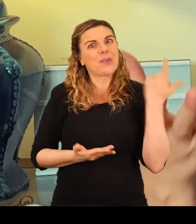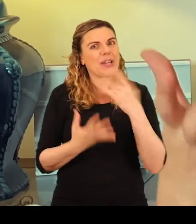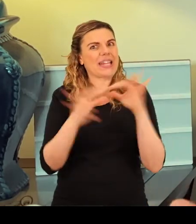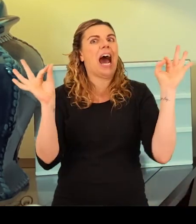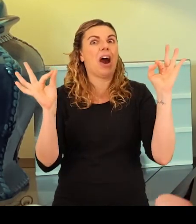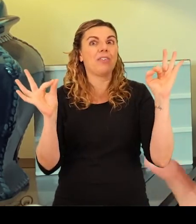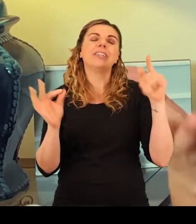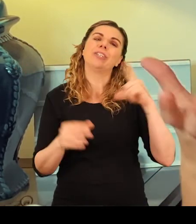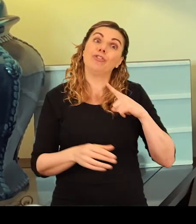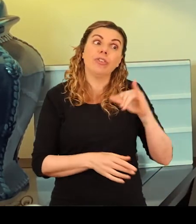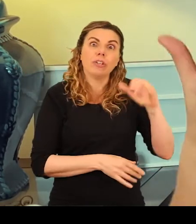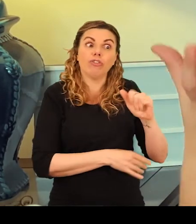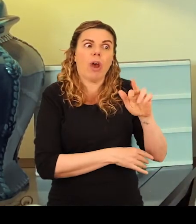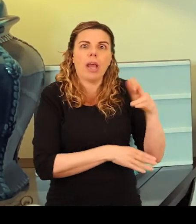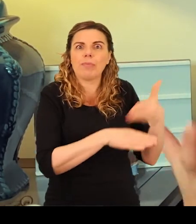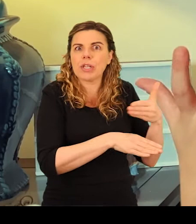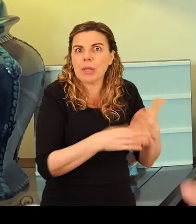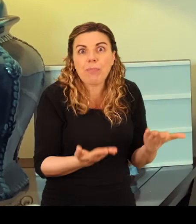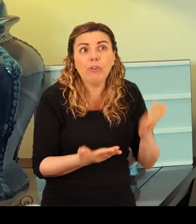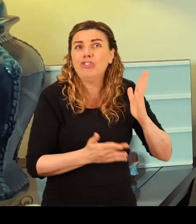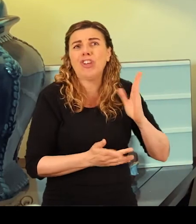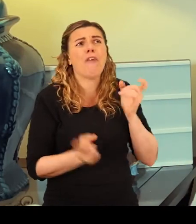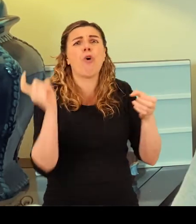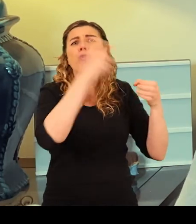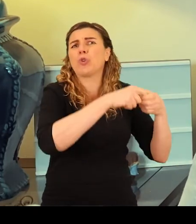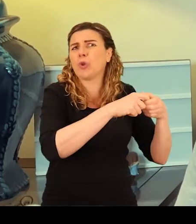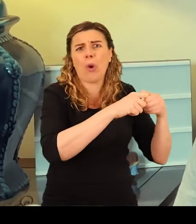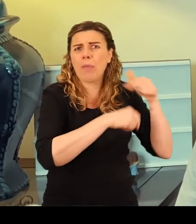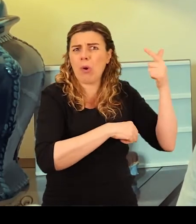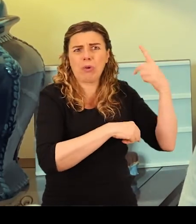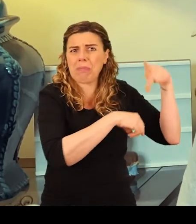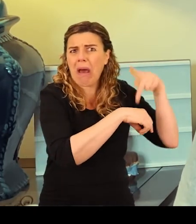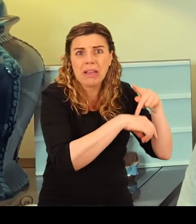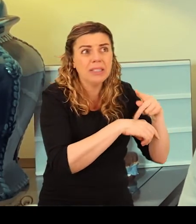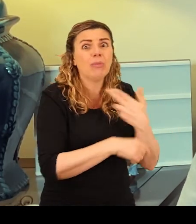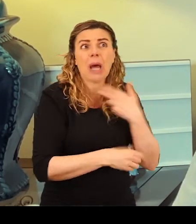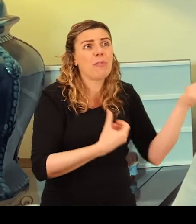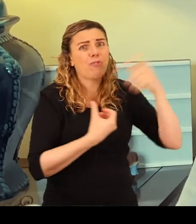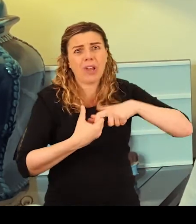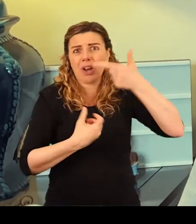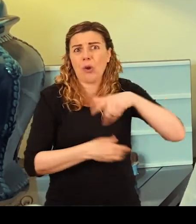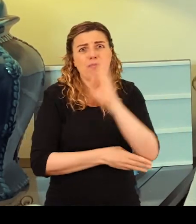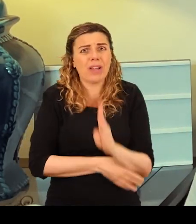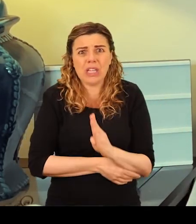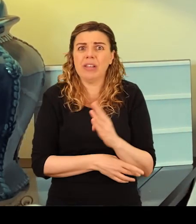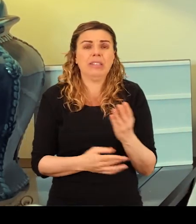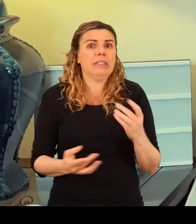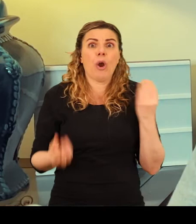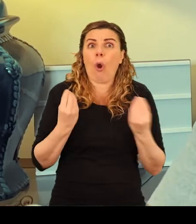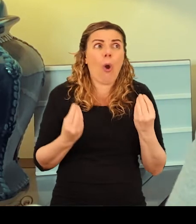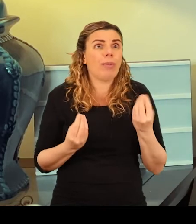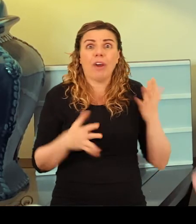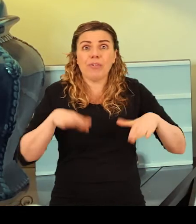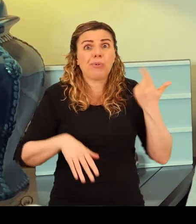de Bem-vindo, que tinha a participação do Jair Oliveira, que já estava morando fora do país, que talvez não pudesse voltar para o